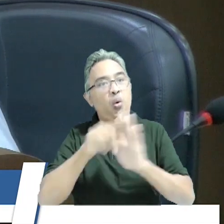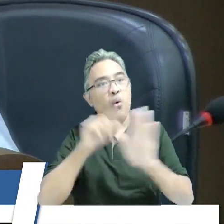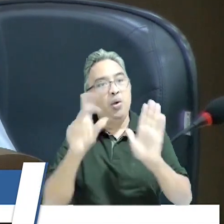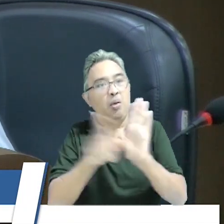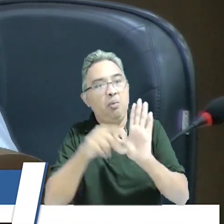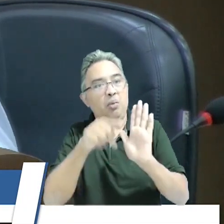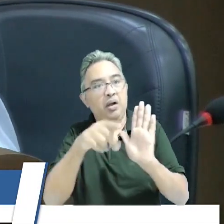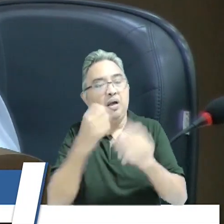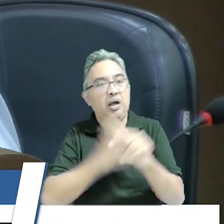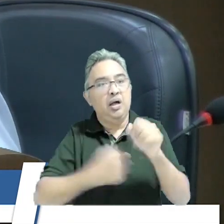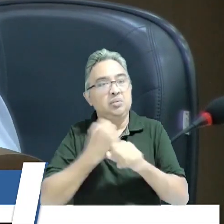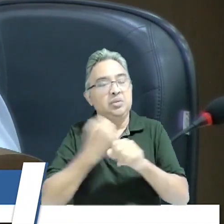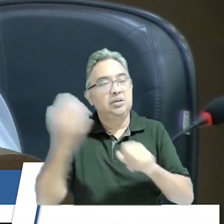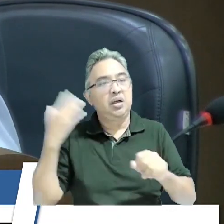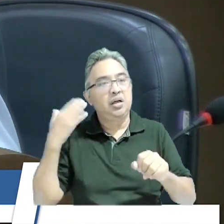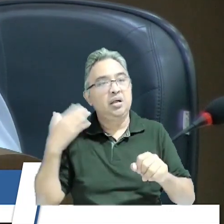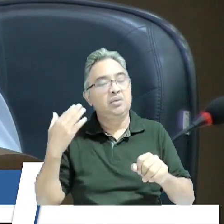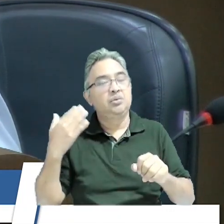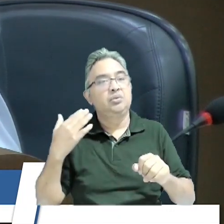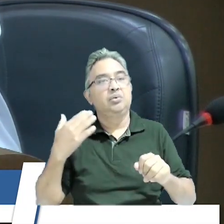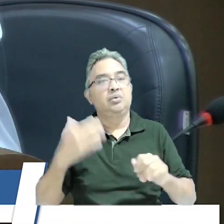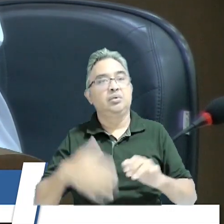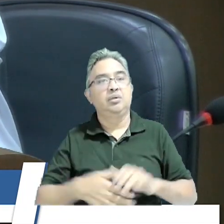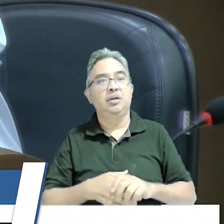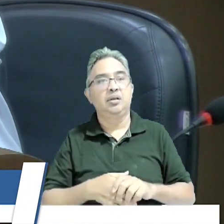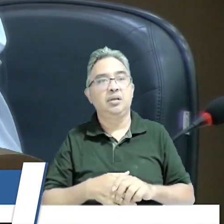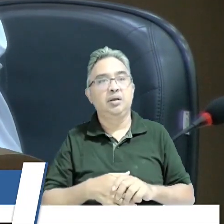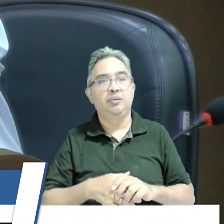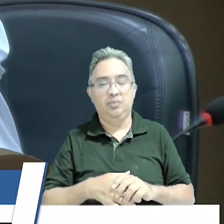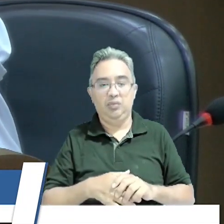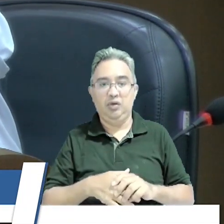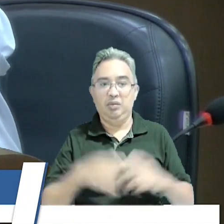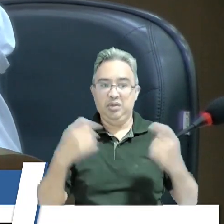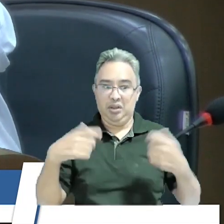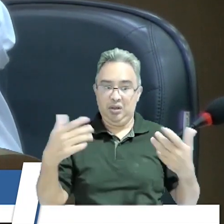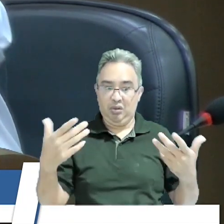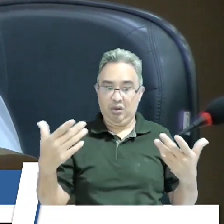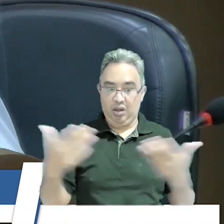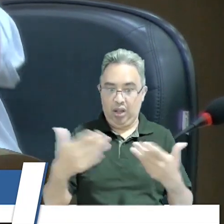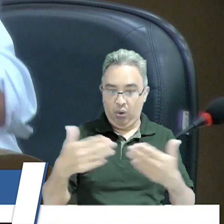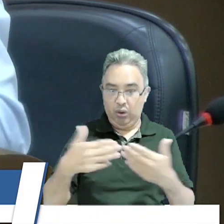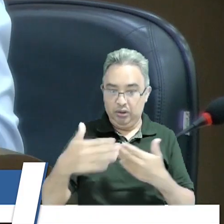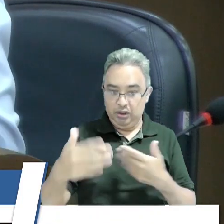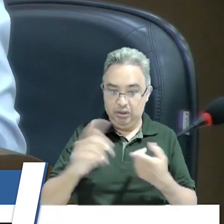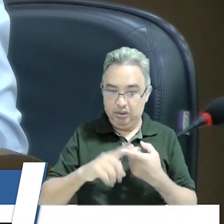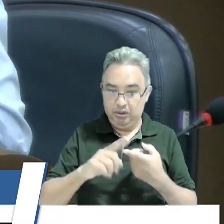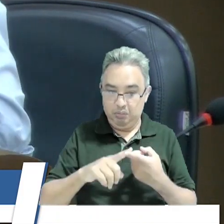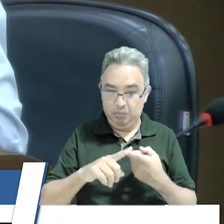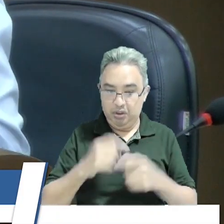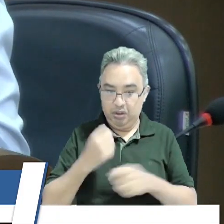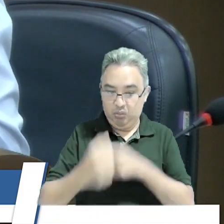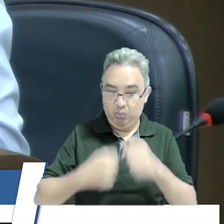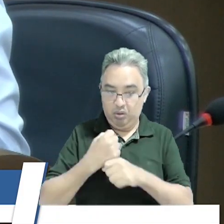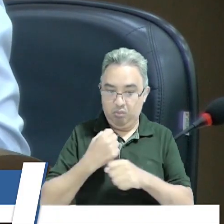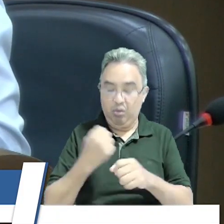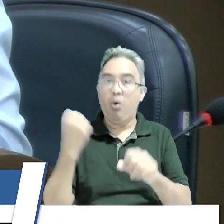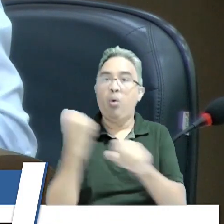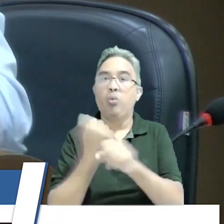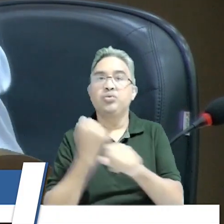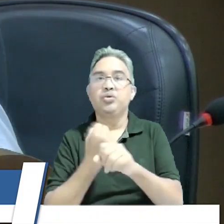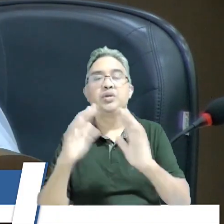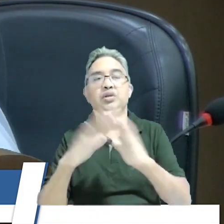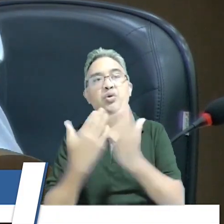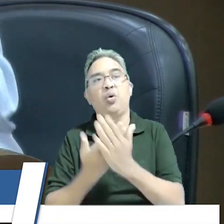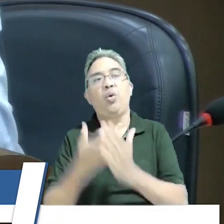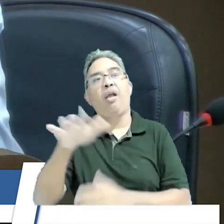passado, que era para ter sido feita esse ano, uma emenda para a construção de uma escola no Pacaembu.